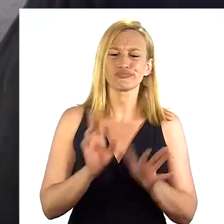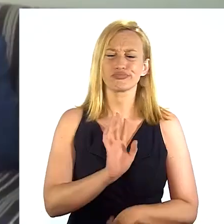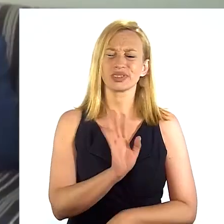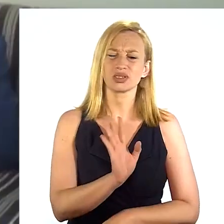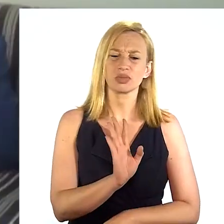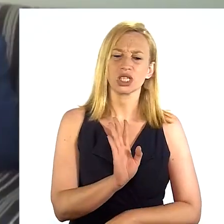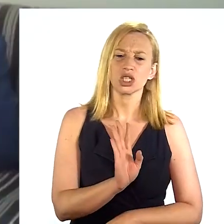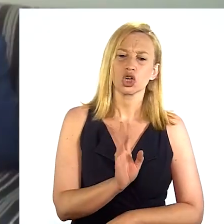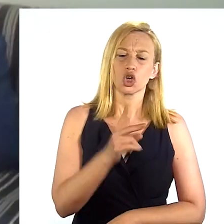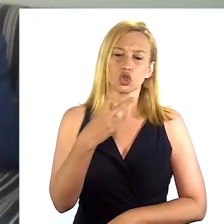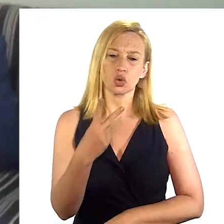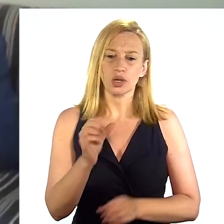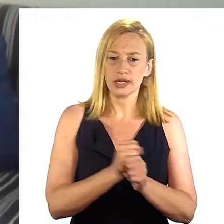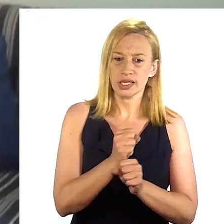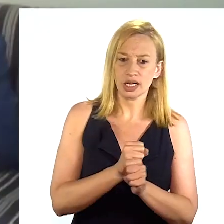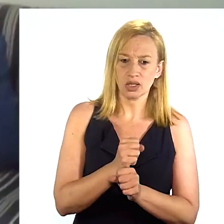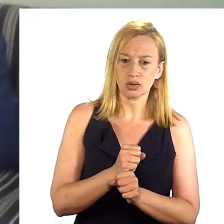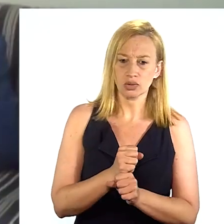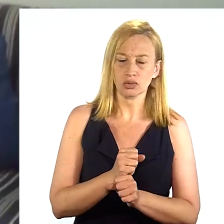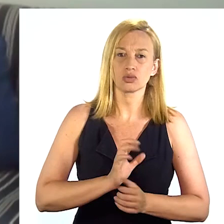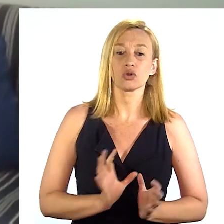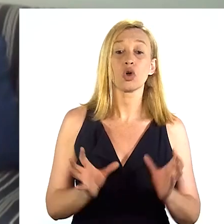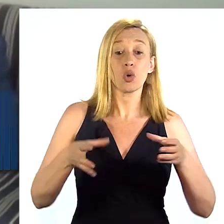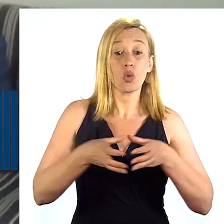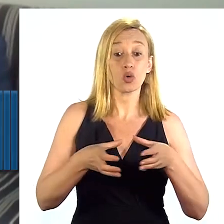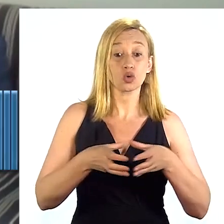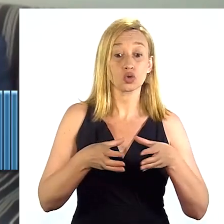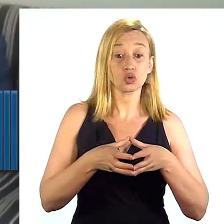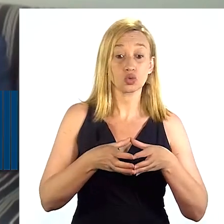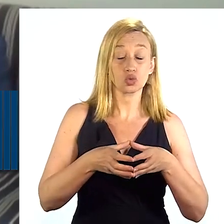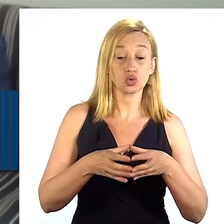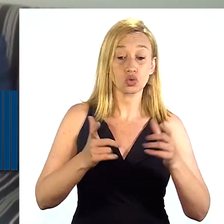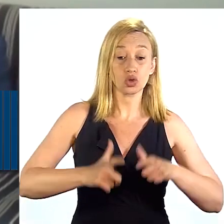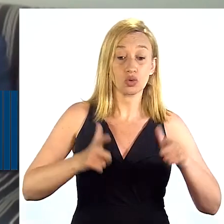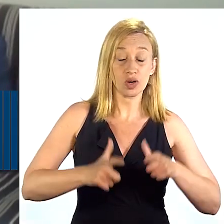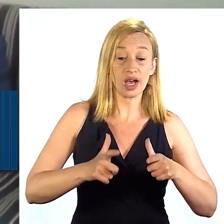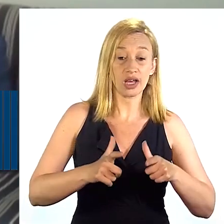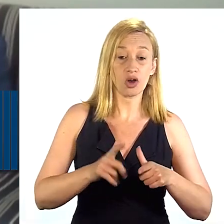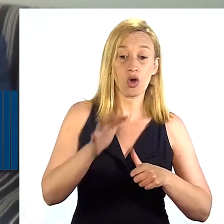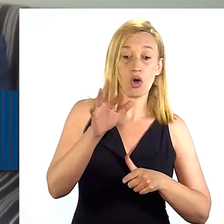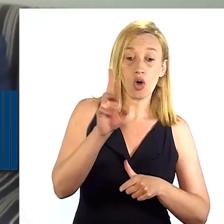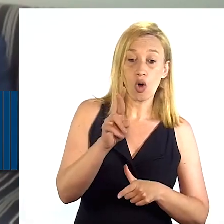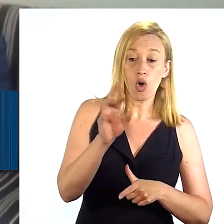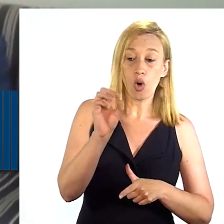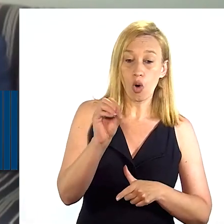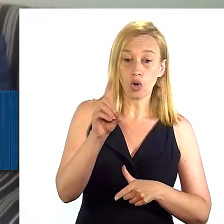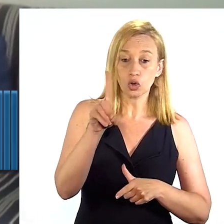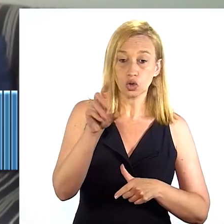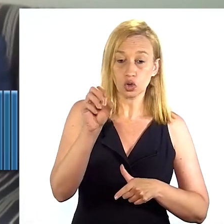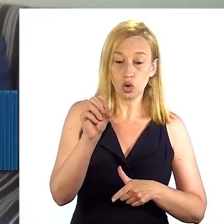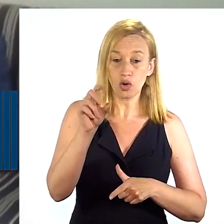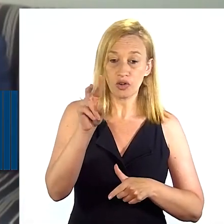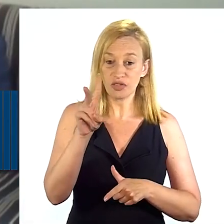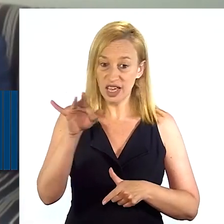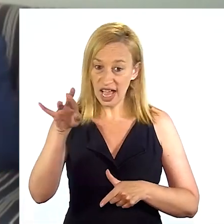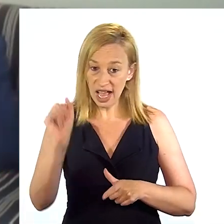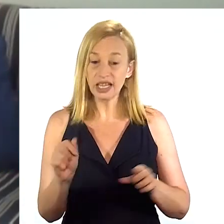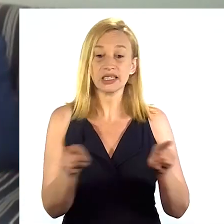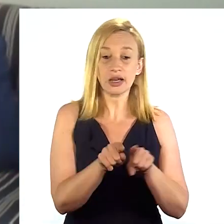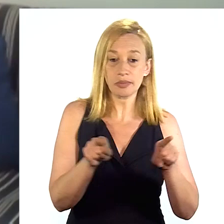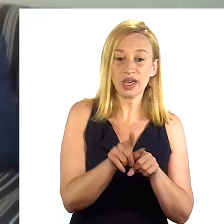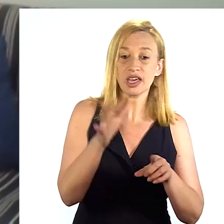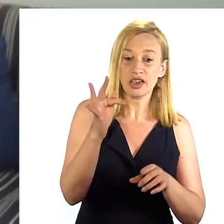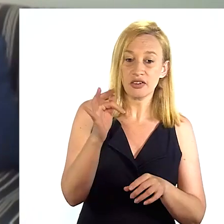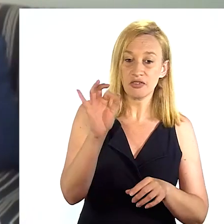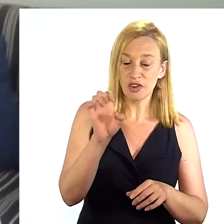anos, ele vai ser palco do maior conjunto de concessões rodoviárias e ferroviárias do Brasil, num só